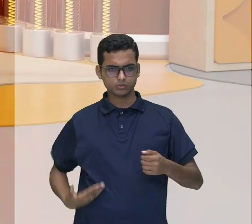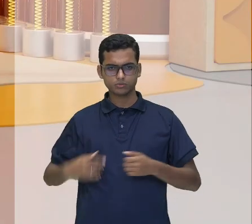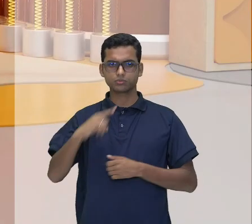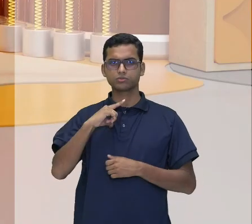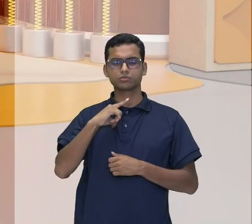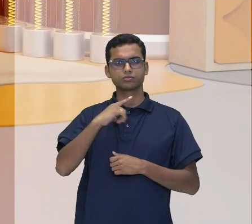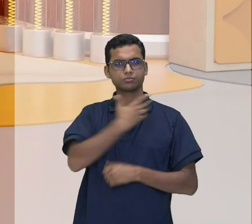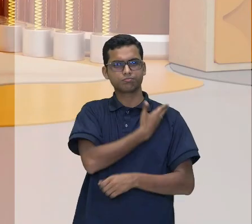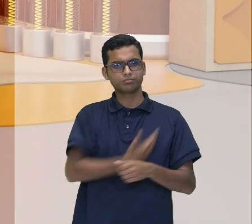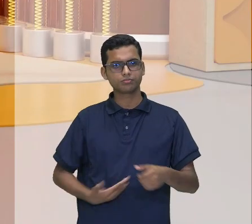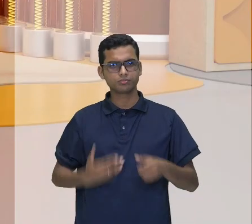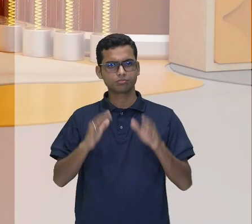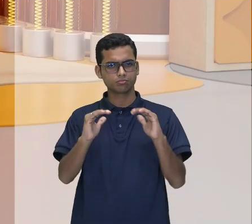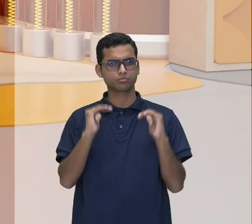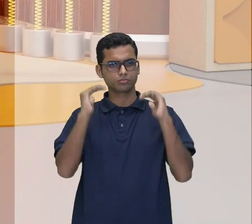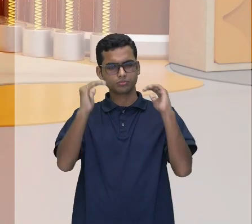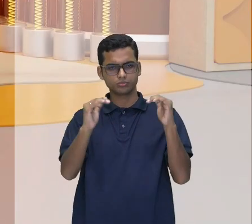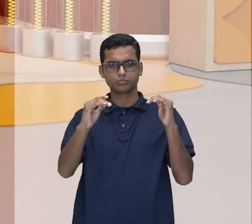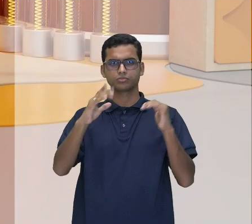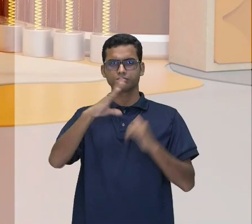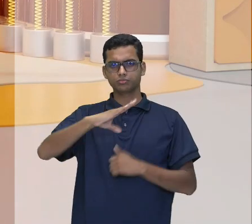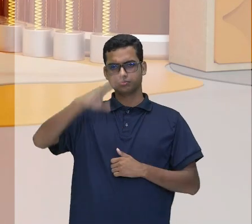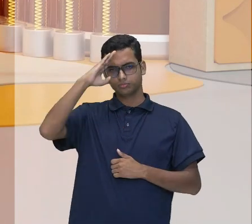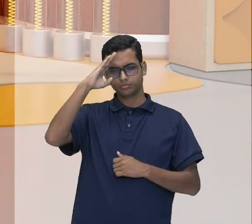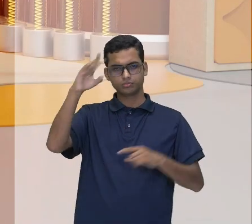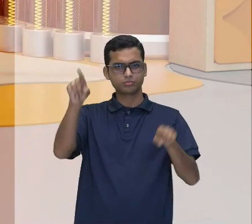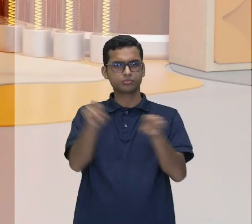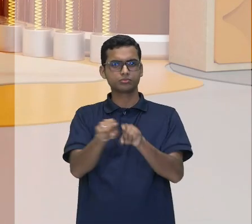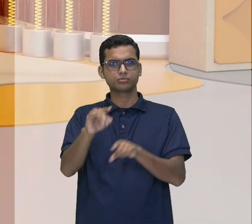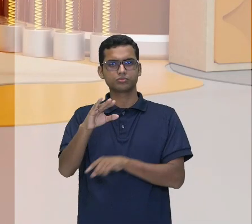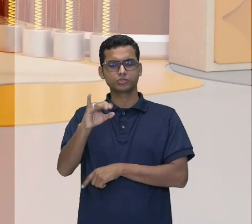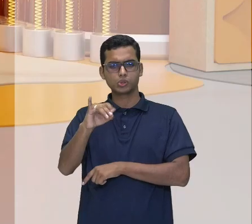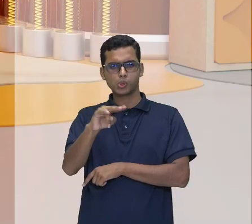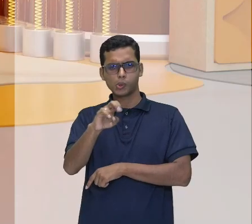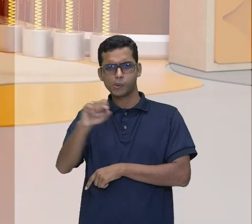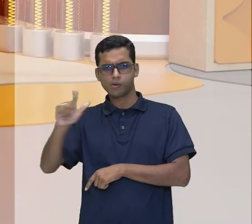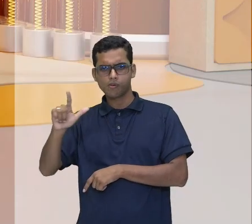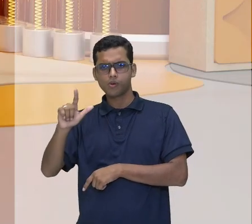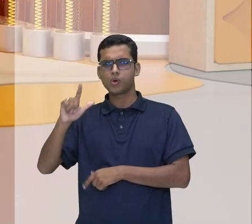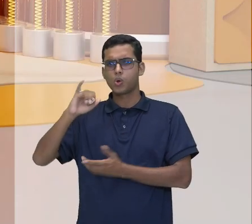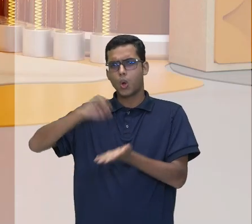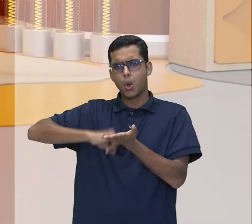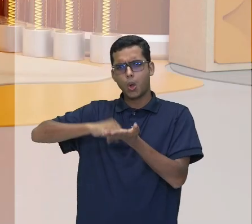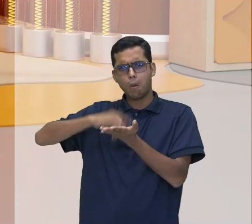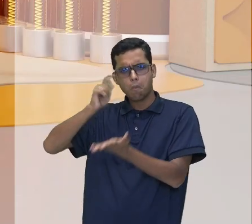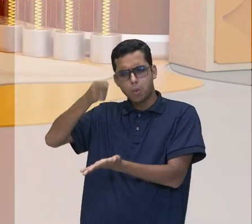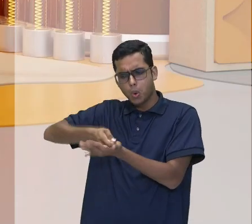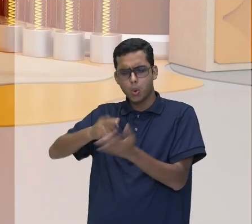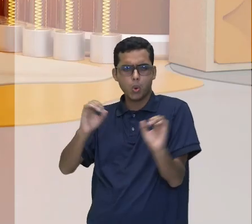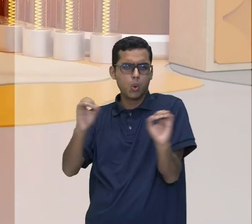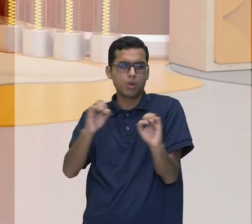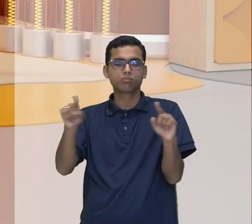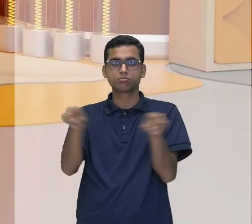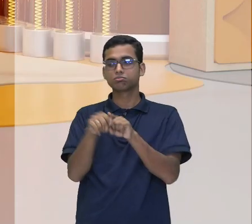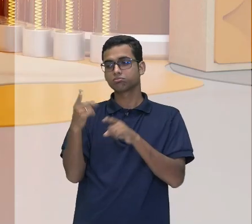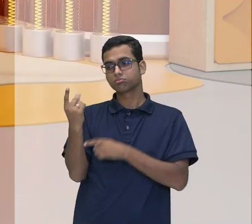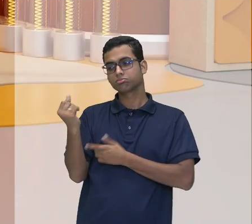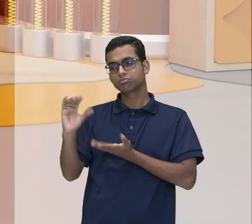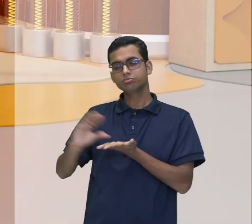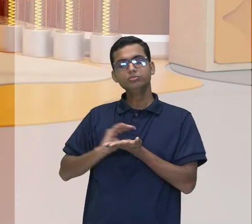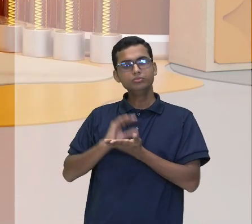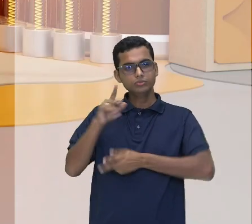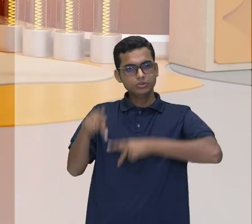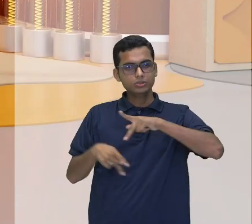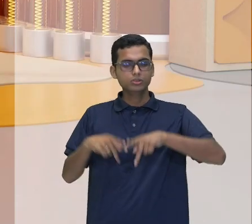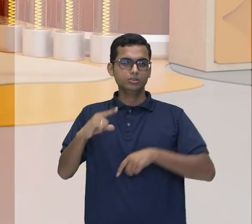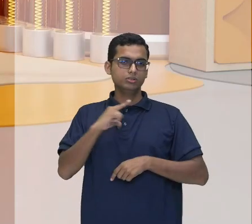funções militares e civis, não pagavam impostos e recebiam parte dos tributos cobrados da